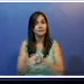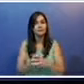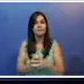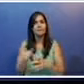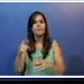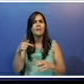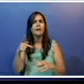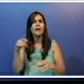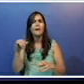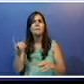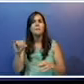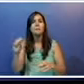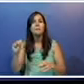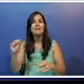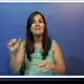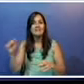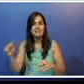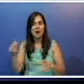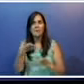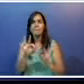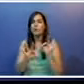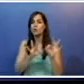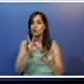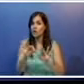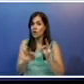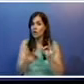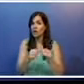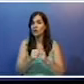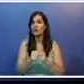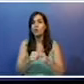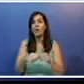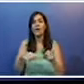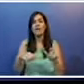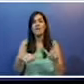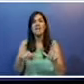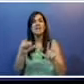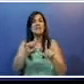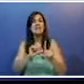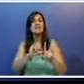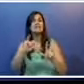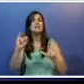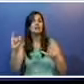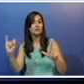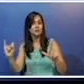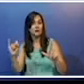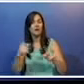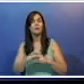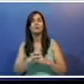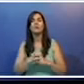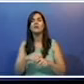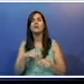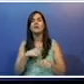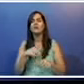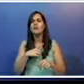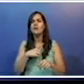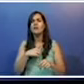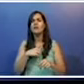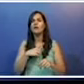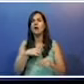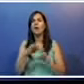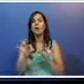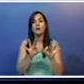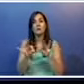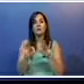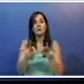PISA, projeto internacional de avaliação da educação desenvolvido pela Organização